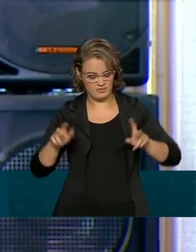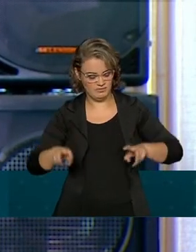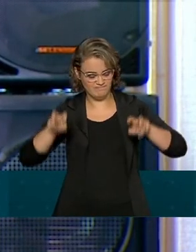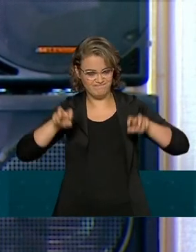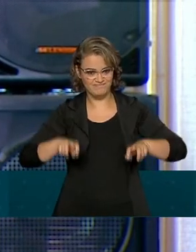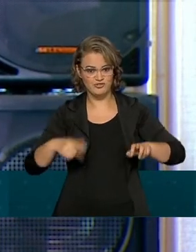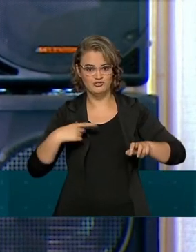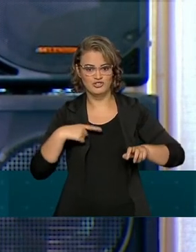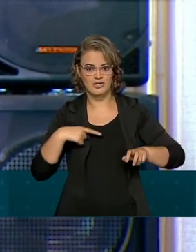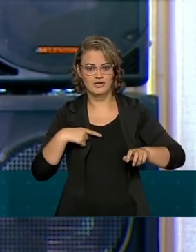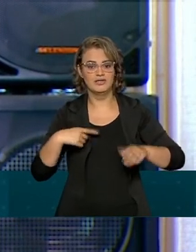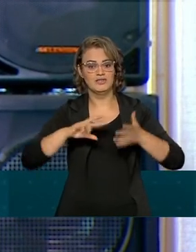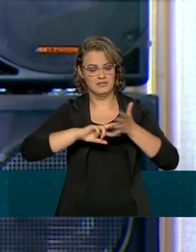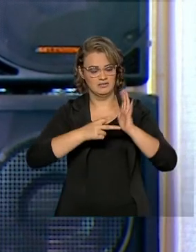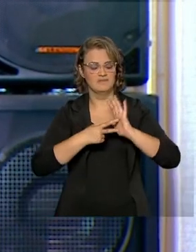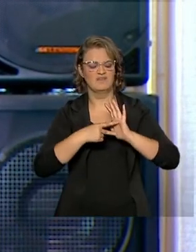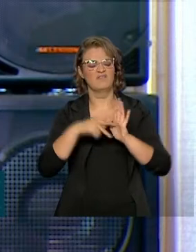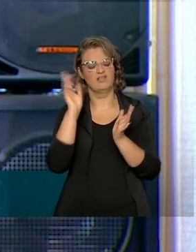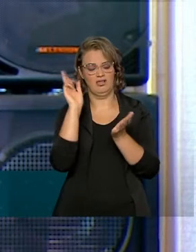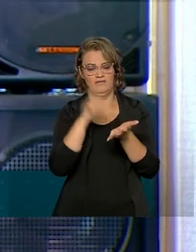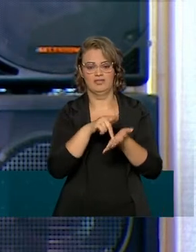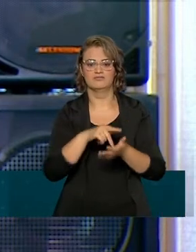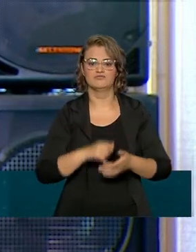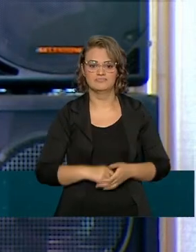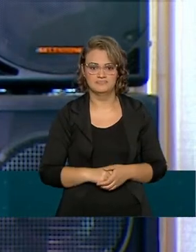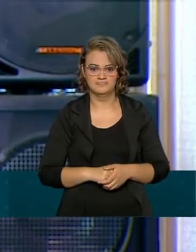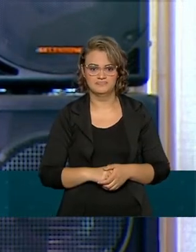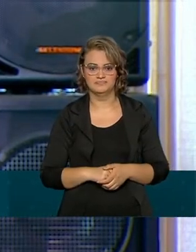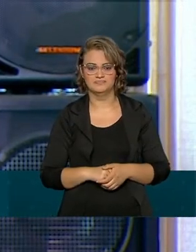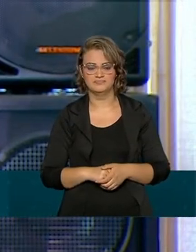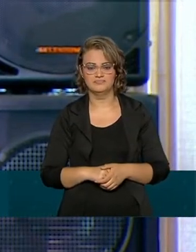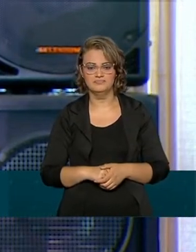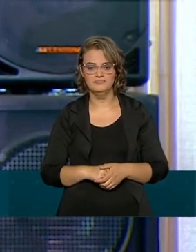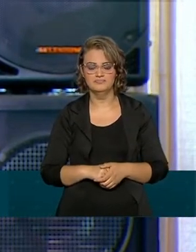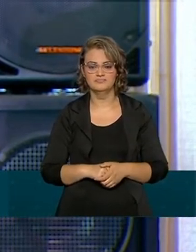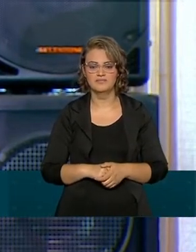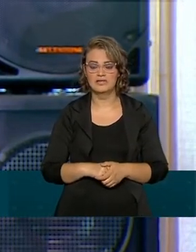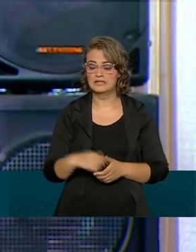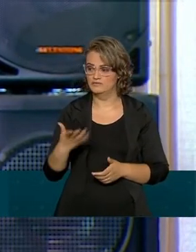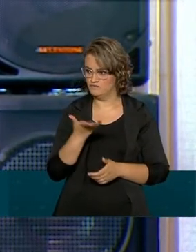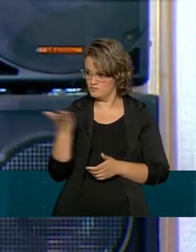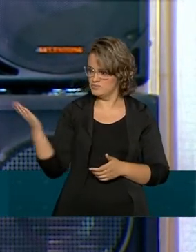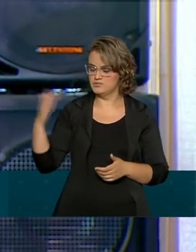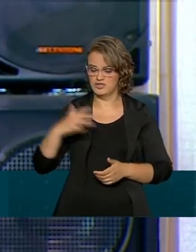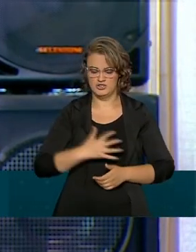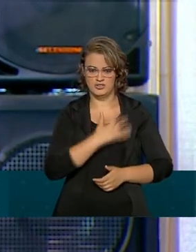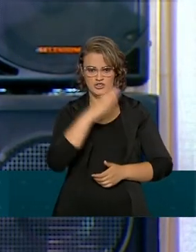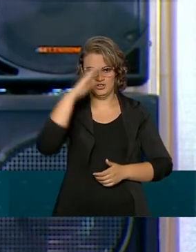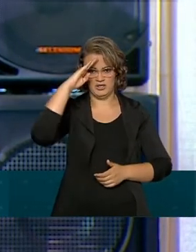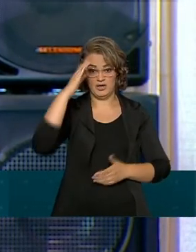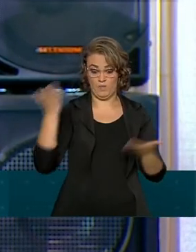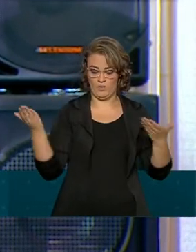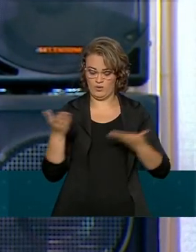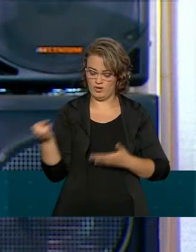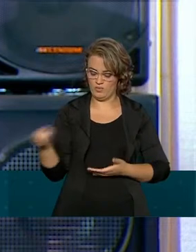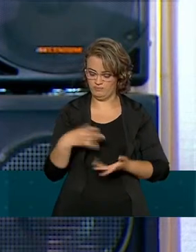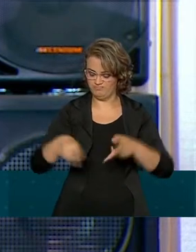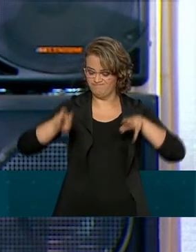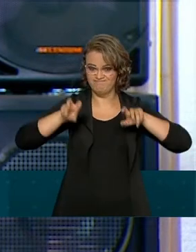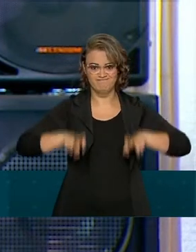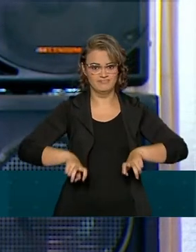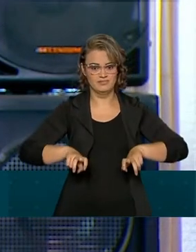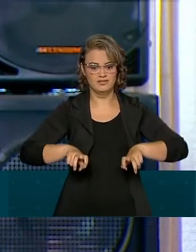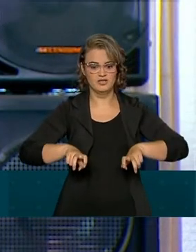comprovando a solidez das palavras escritas os senhores generais de brigada recém-promovidos